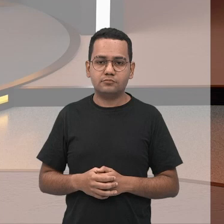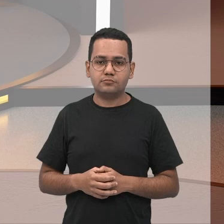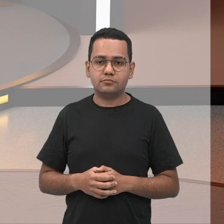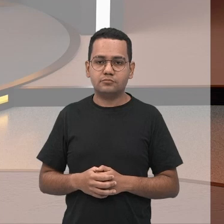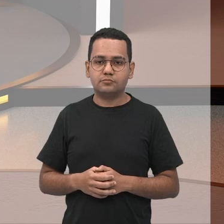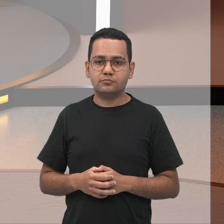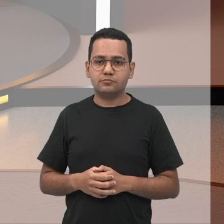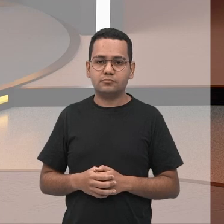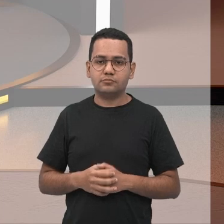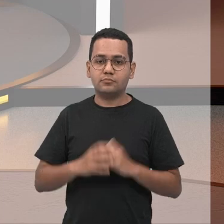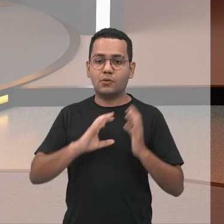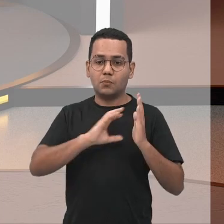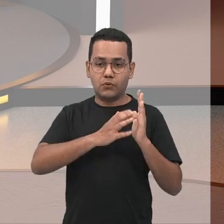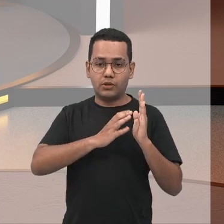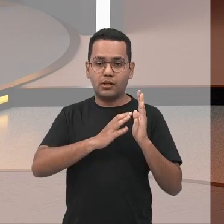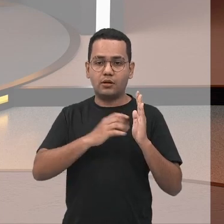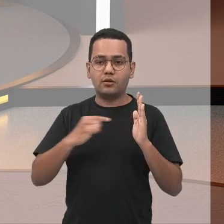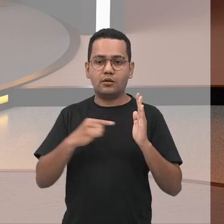vamos para o moderado?